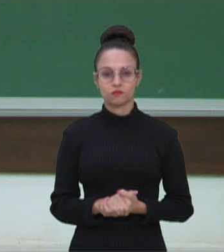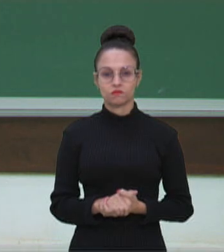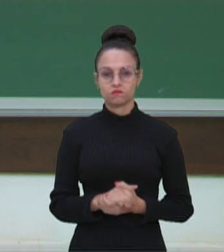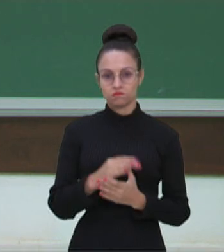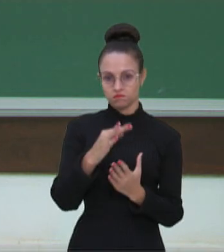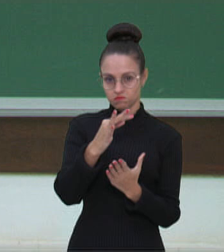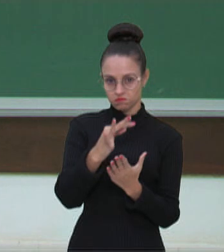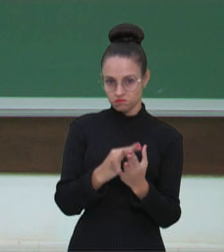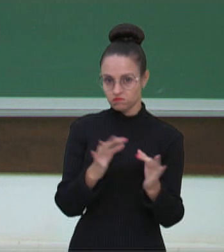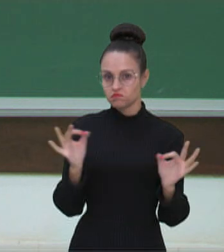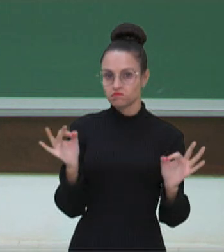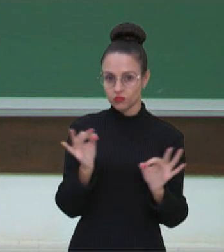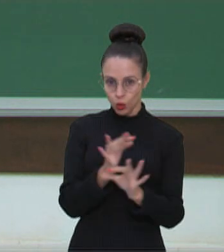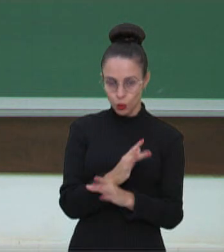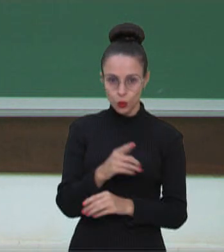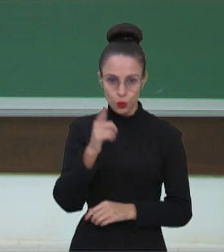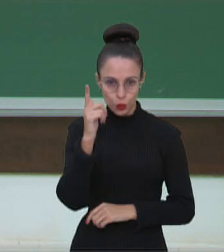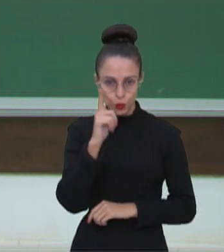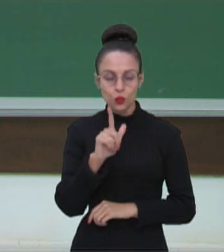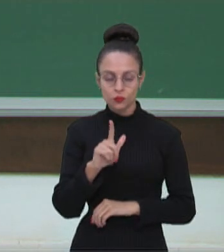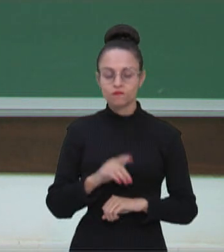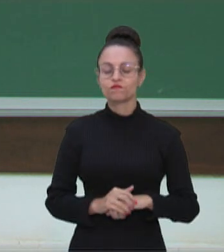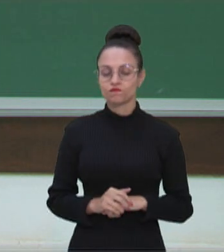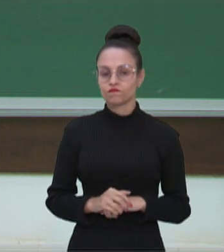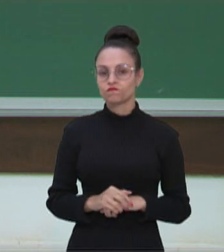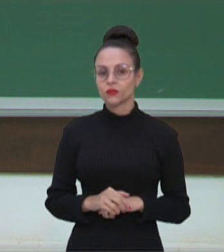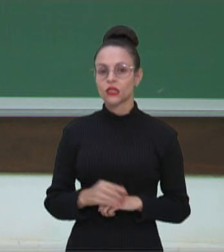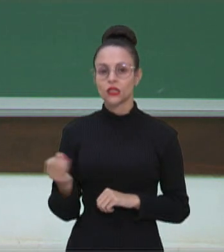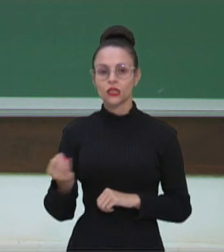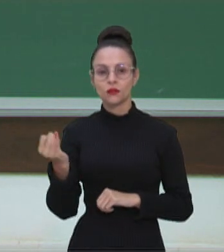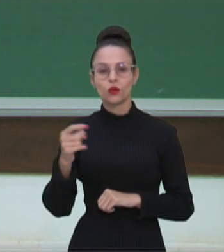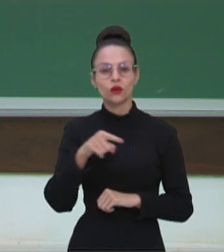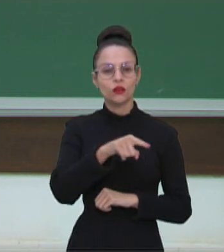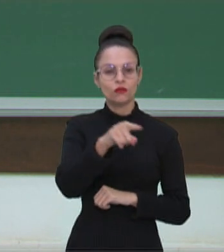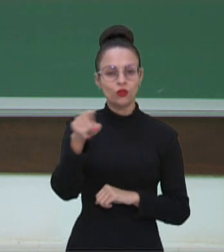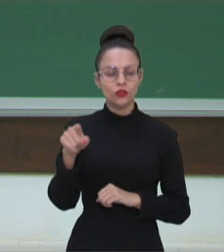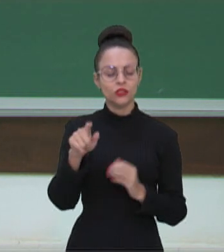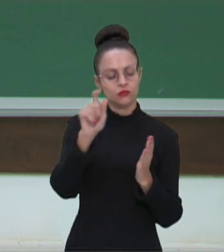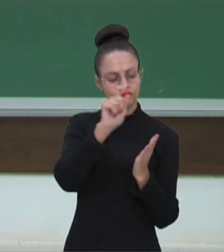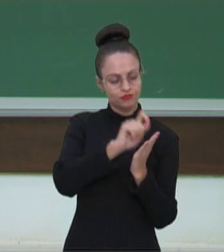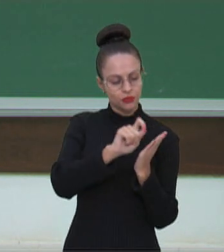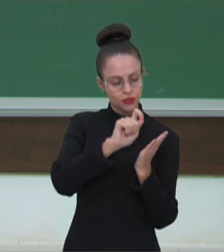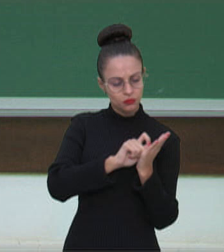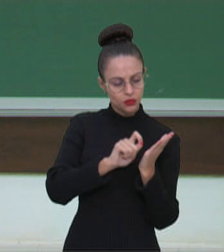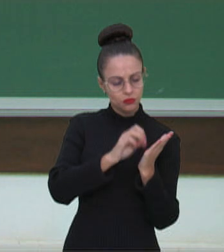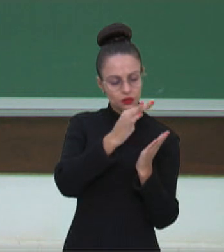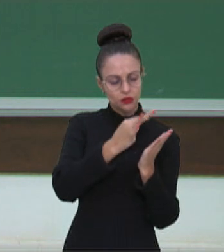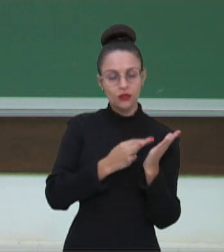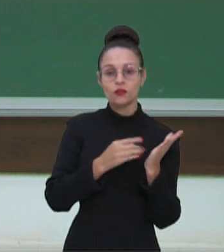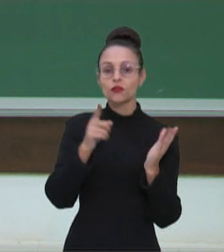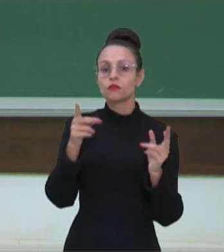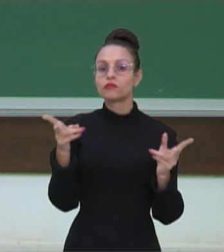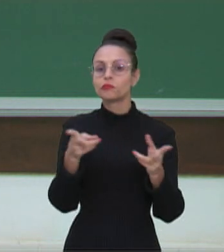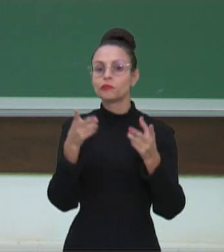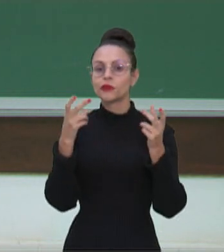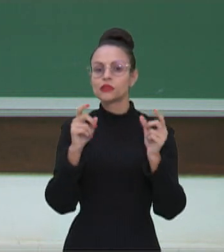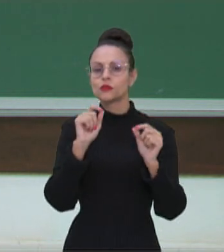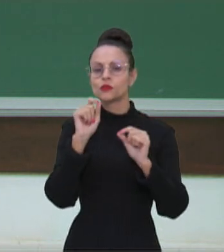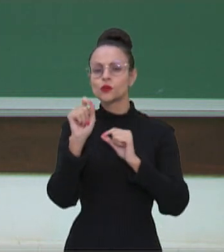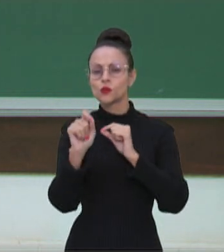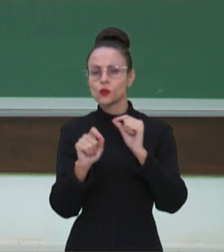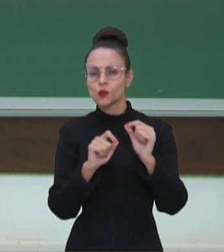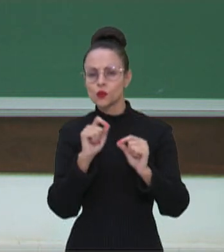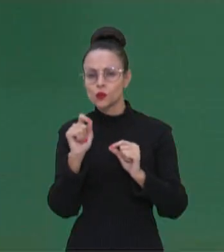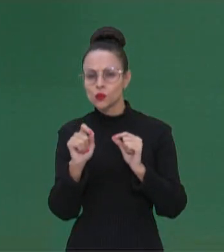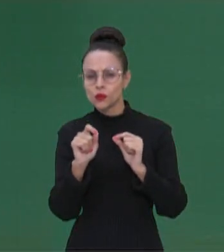Texto pronto, pessoal? É importante que vocês, ao terem feito o texto, vão percebendo se por acaso